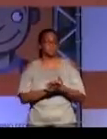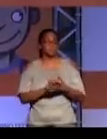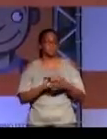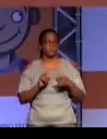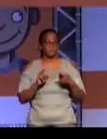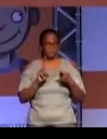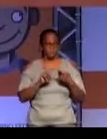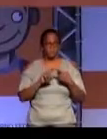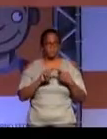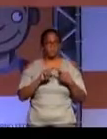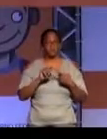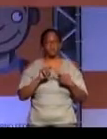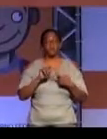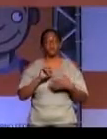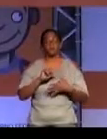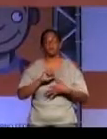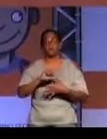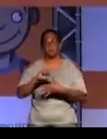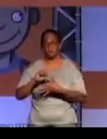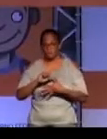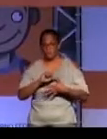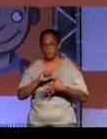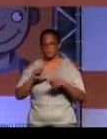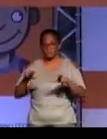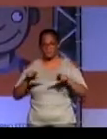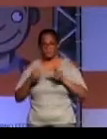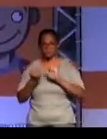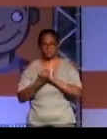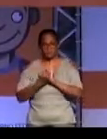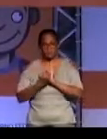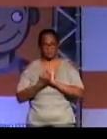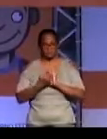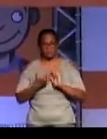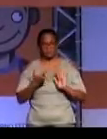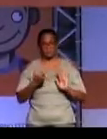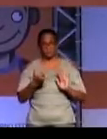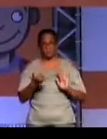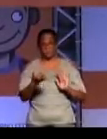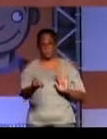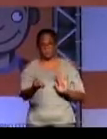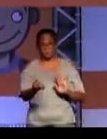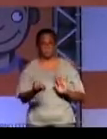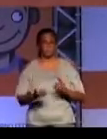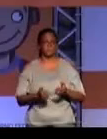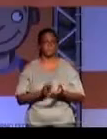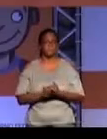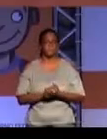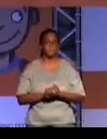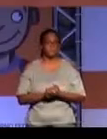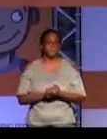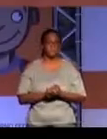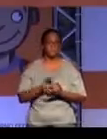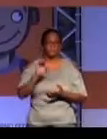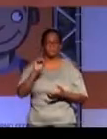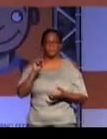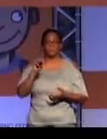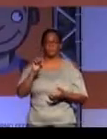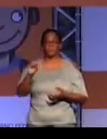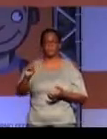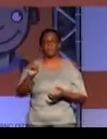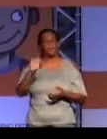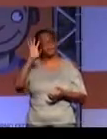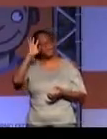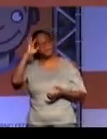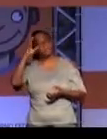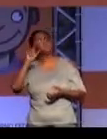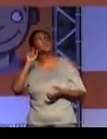das Américas recebeu certificação de eliminação em 2016. E a OMS, com tudo isso,